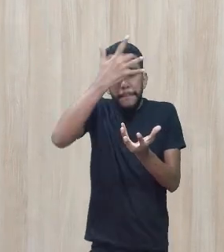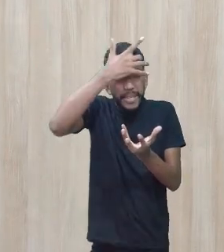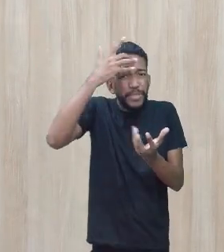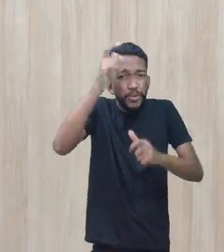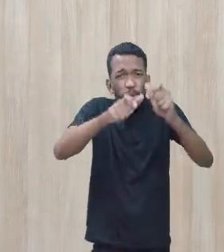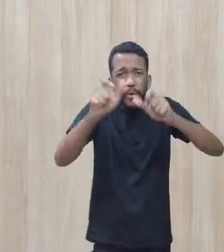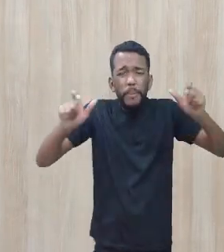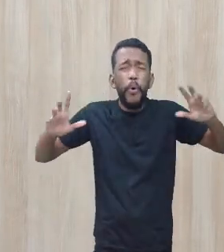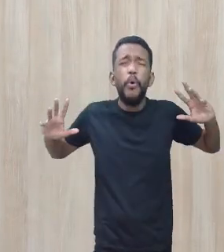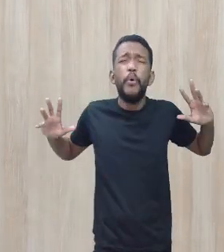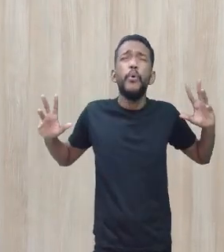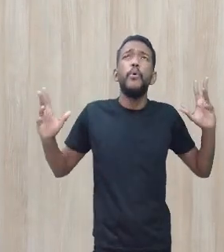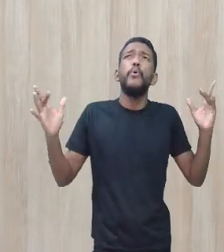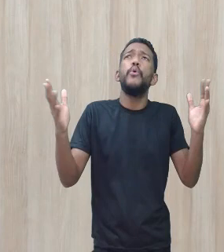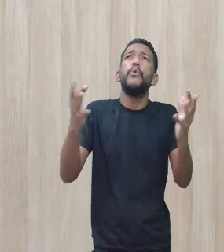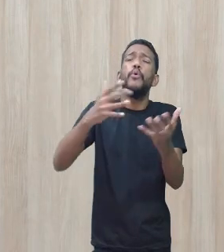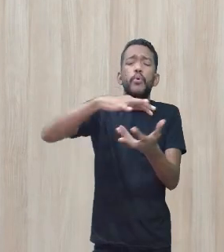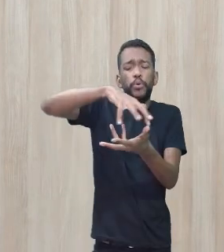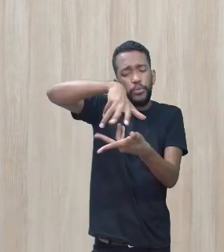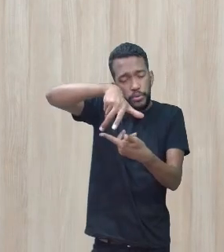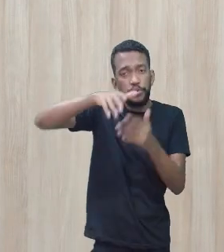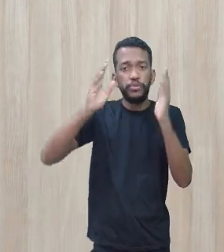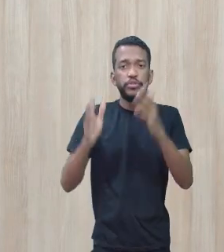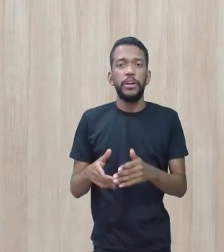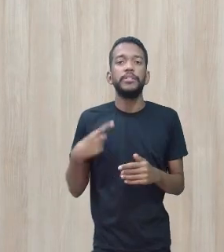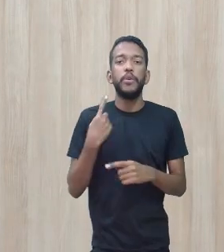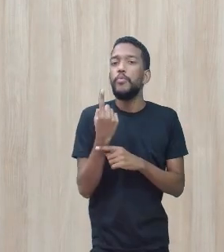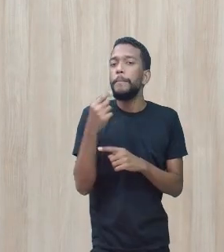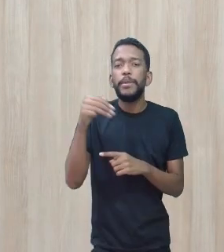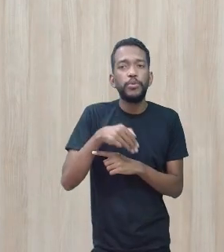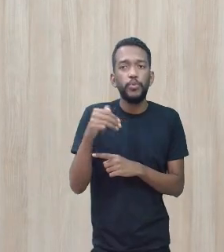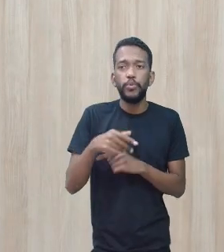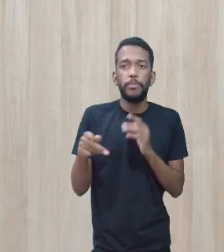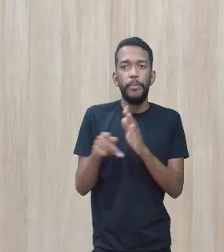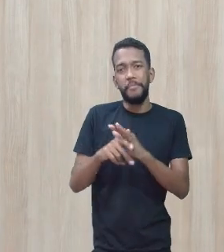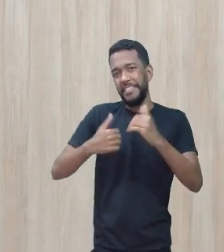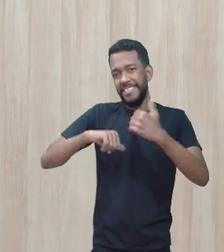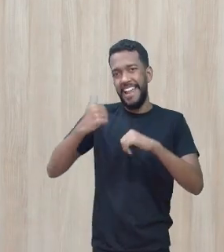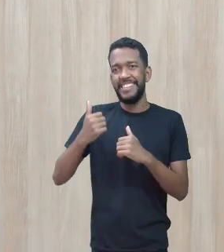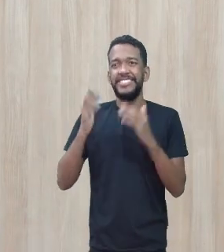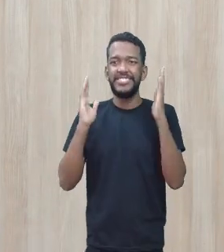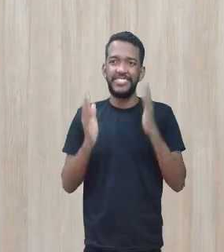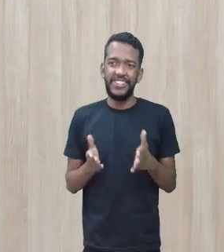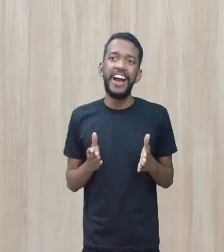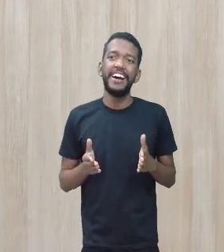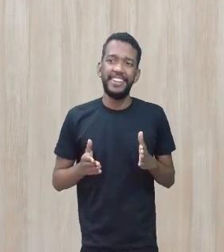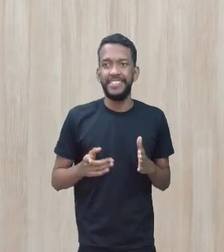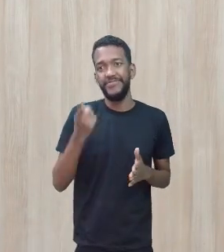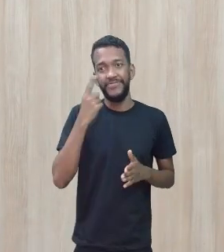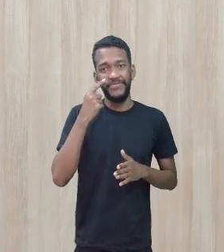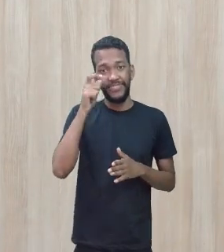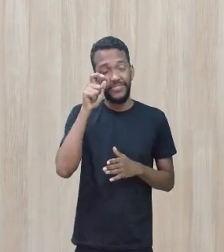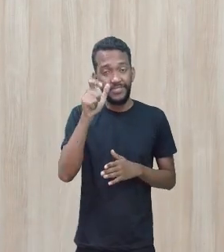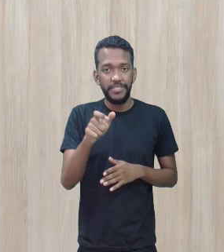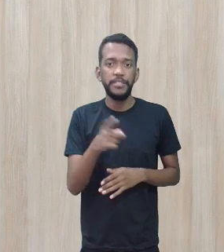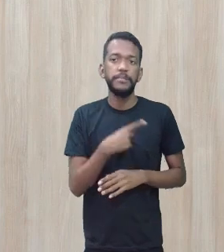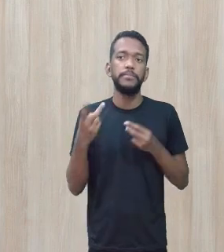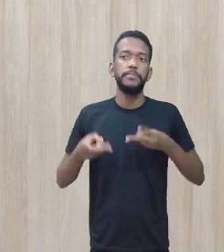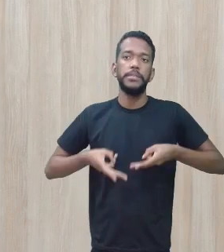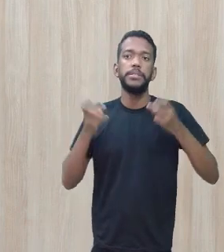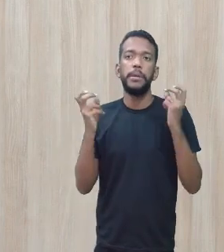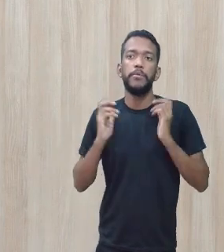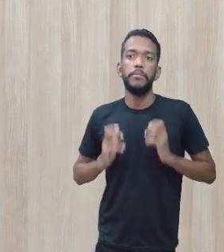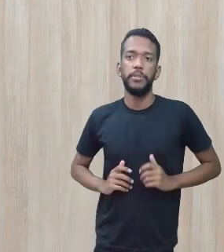E esse cenário é o que acontece em 1 minuto nessa análise. Veja só como é interessante, né? Perceber esse